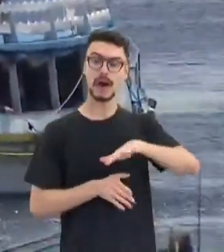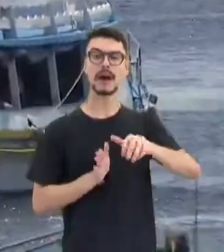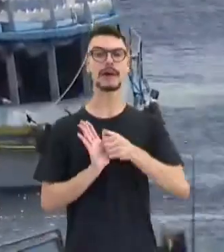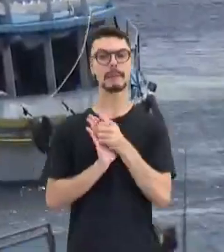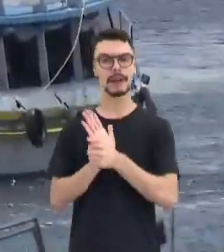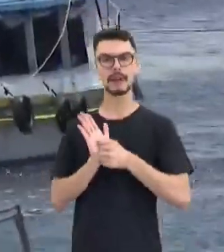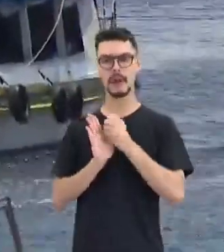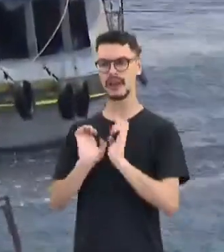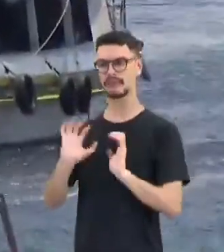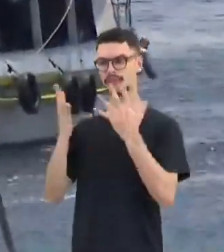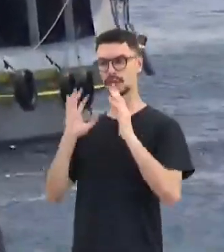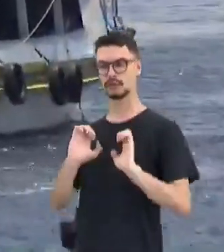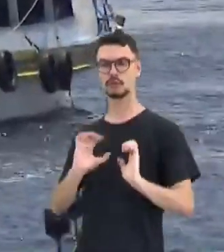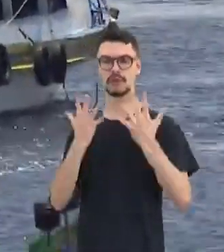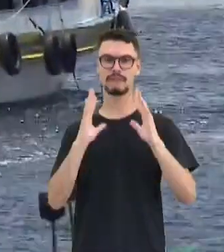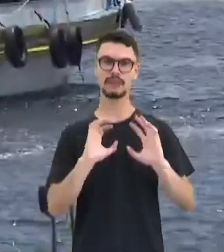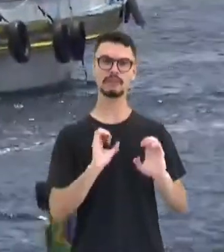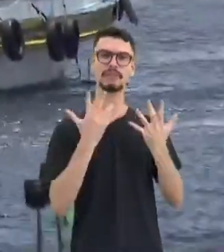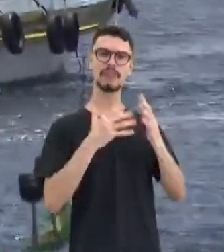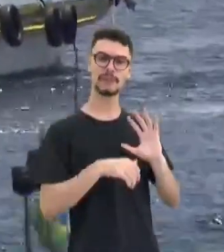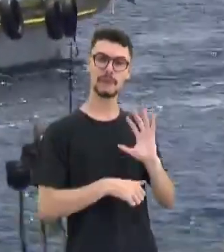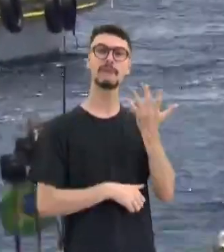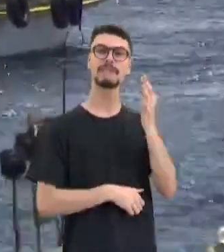vários eventos acontecendo por aqui